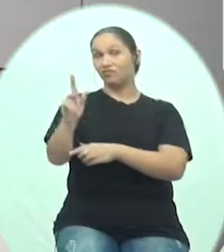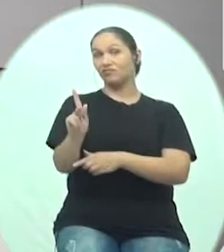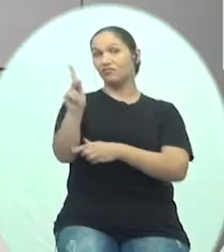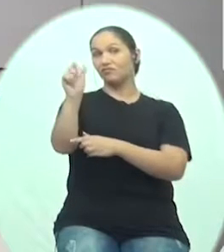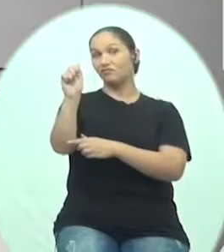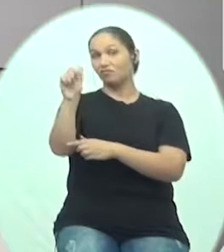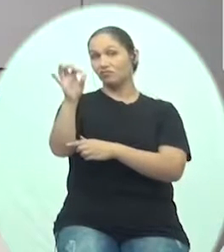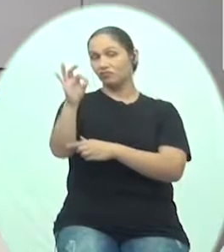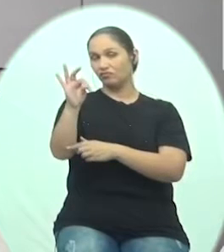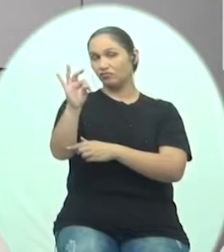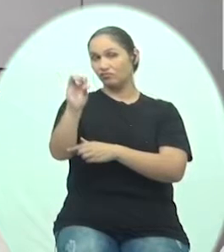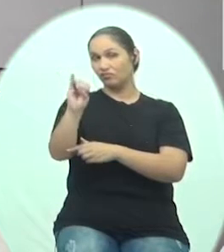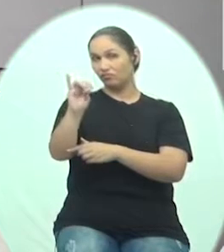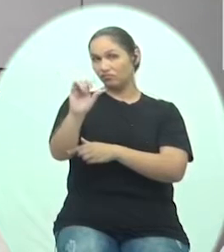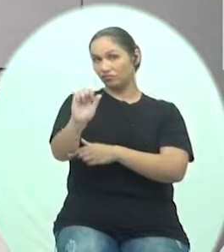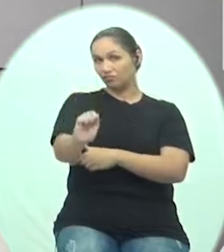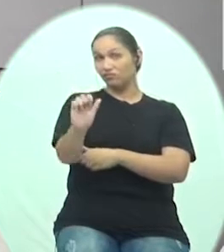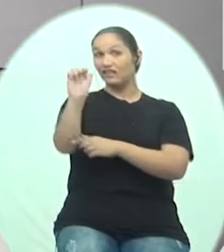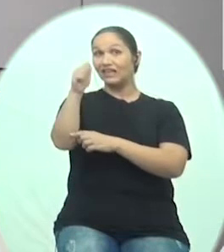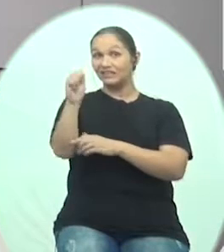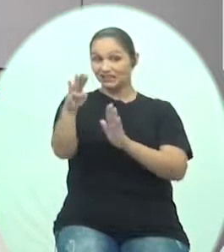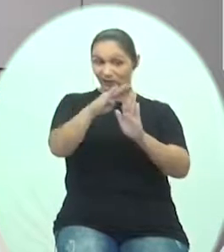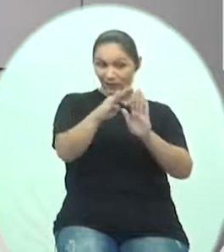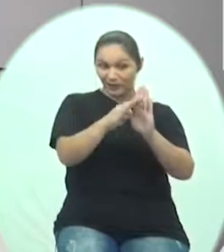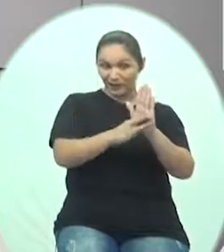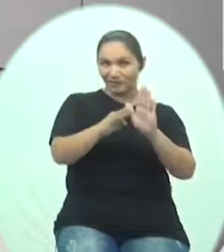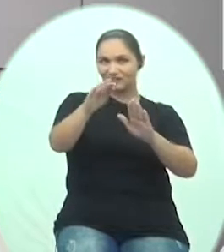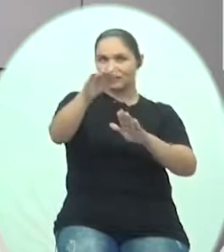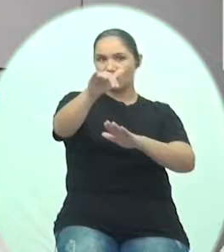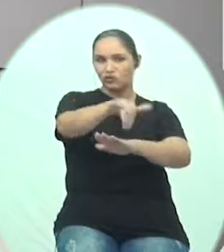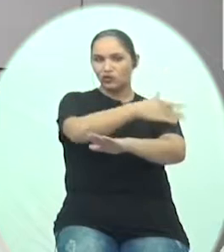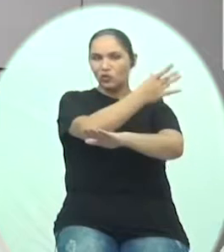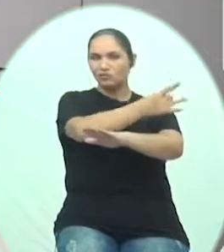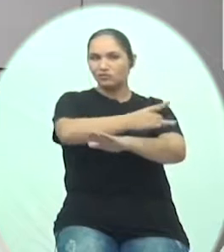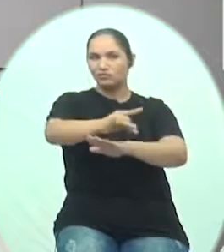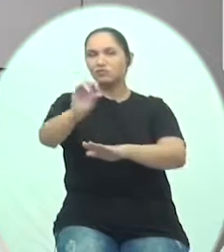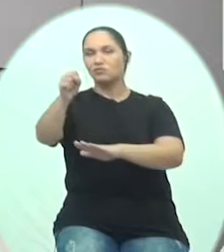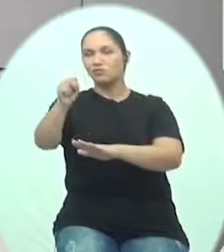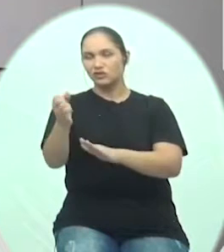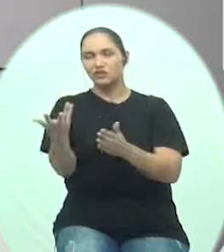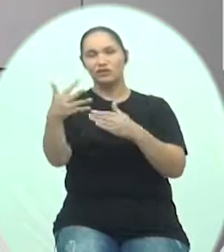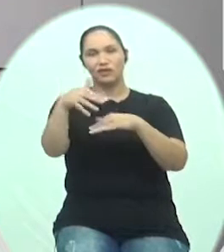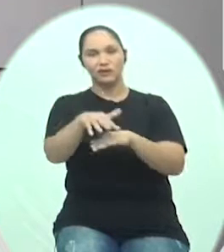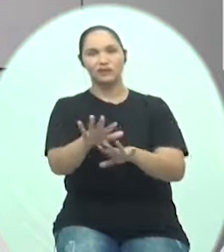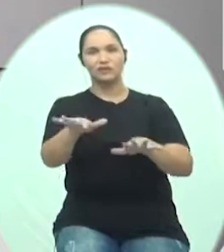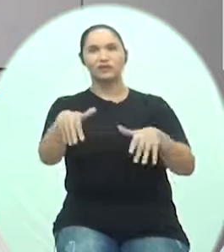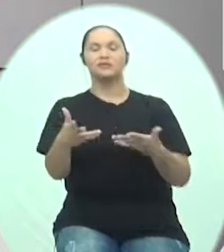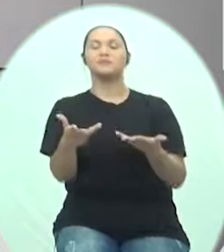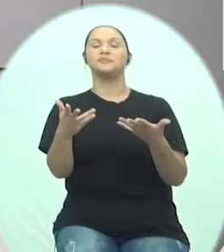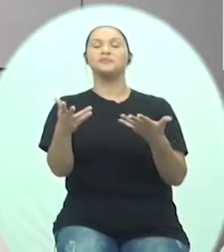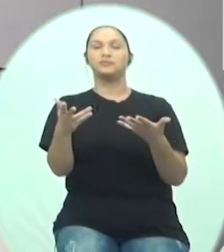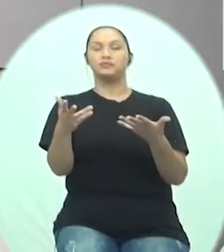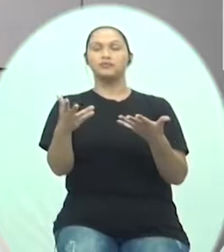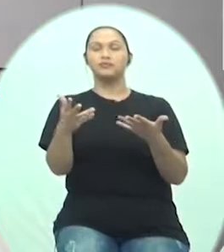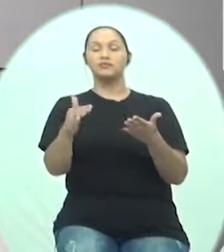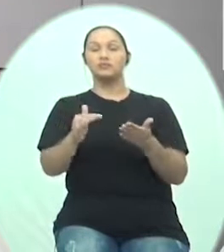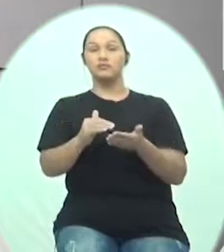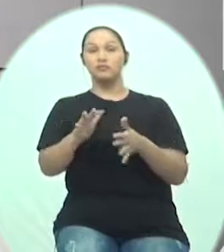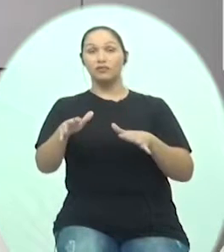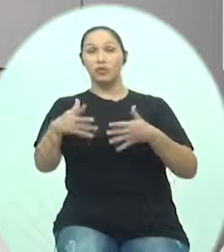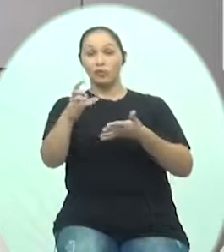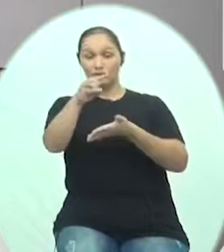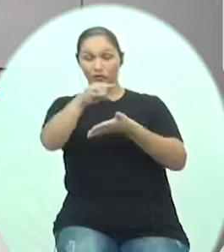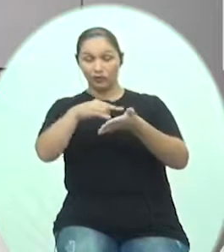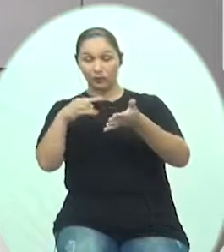data prevista para que assim que os encaminhamentos dado para que as obras que ali